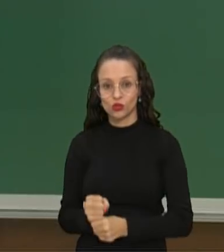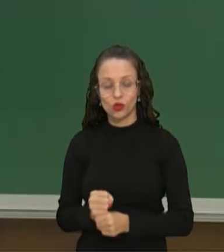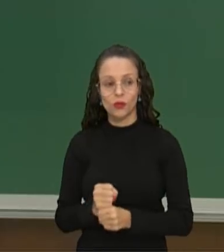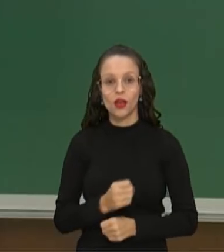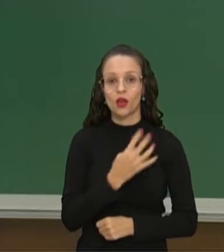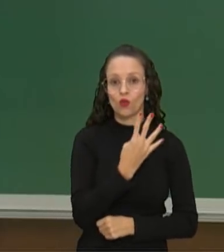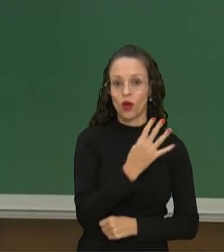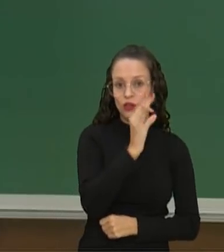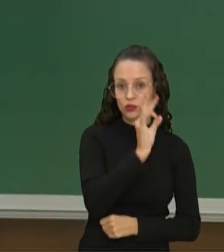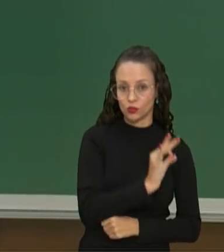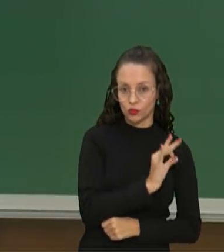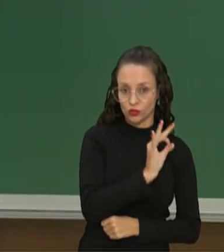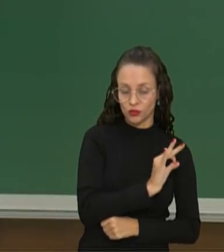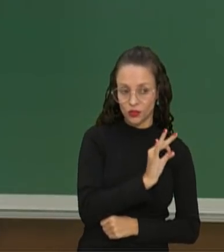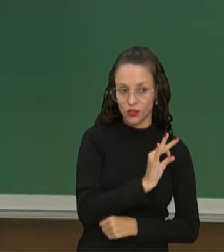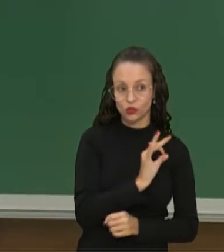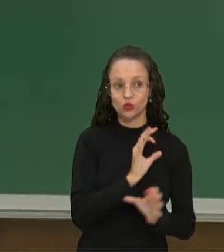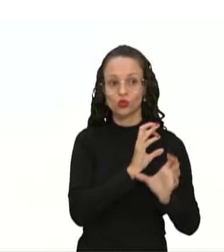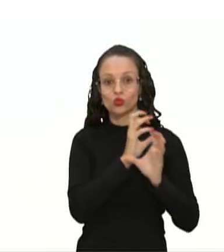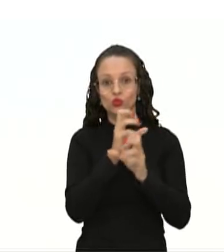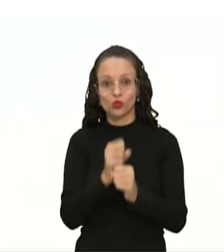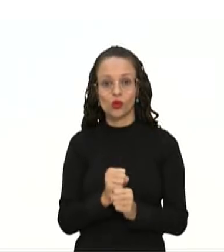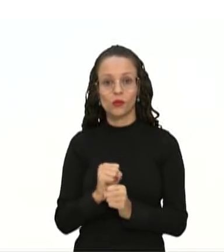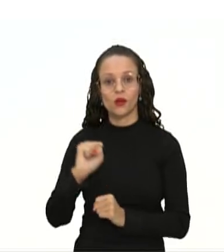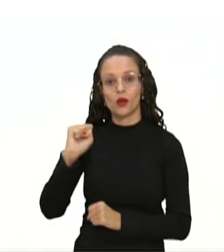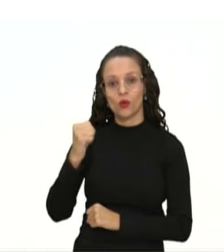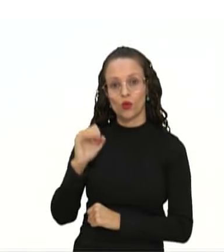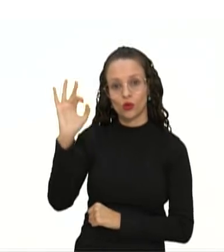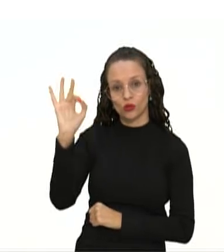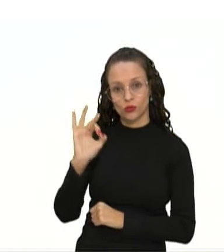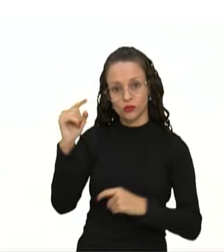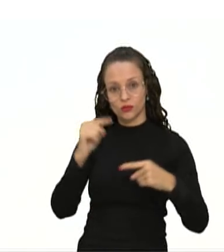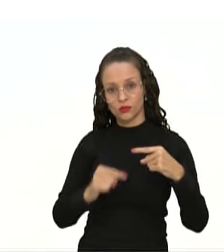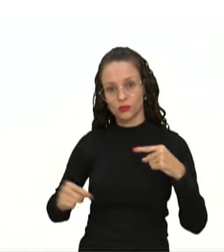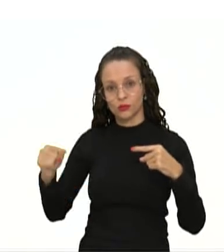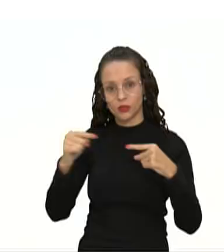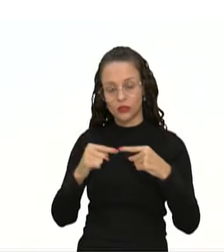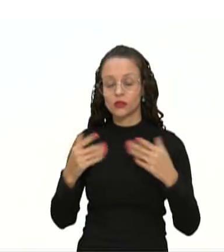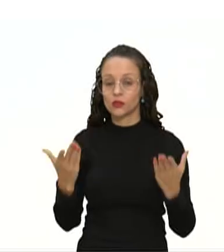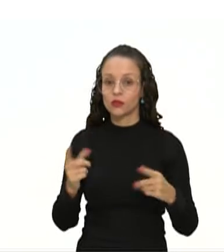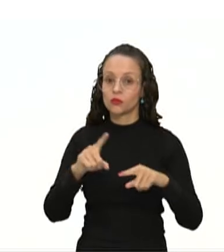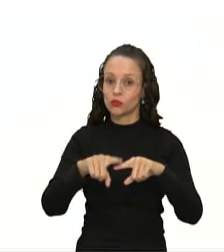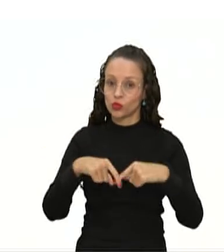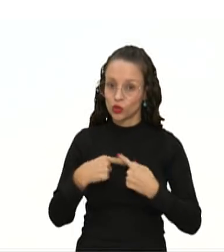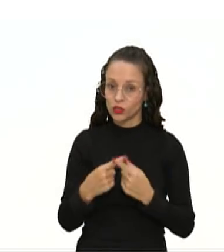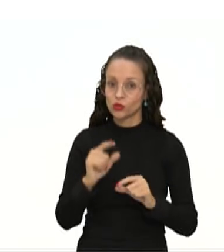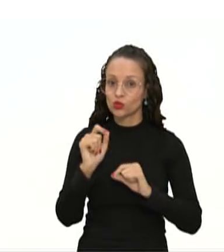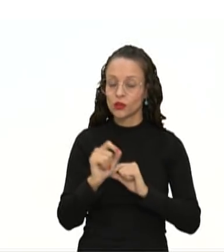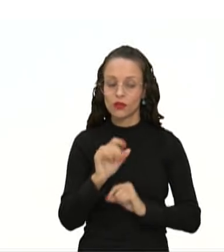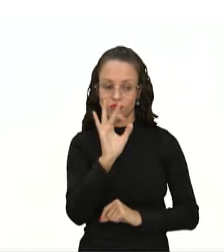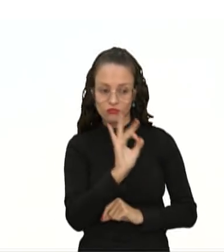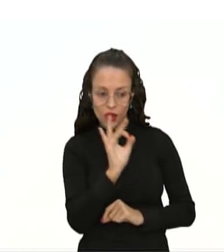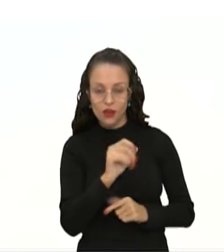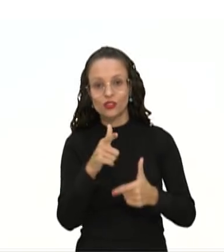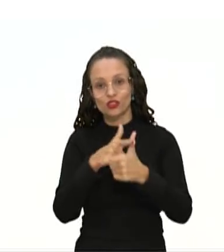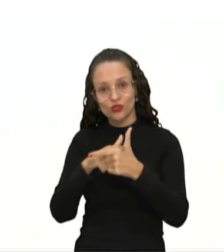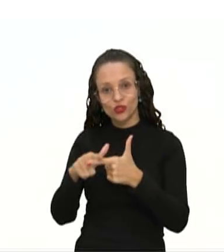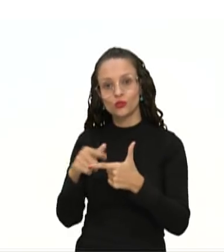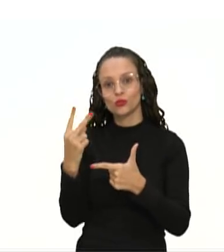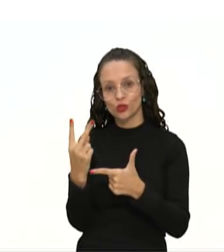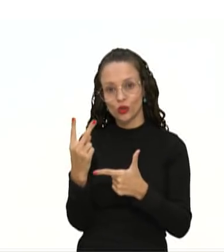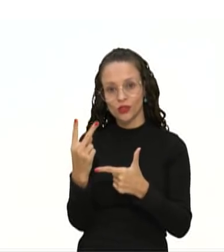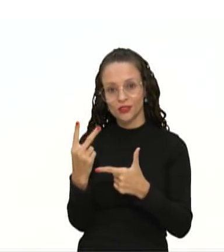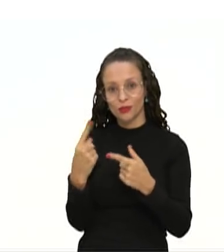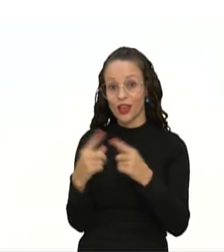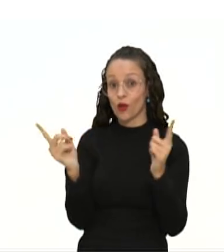tenho 4% de cada um, então eu tenho uma taxa de recombinação de 8%. Por isso que quando ele dá a taxa, a gente tem que dividir por 2, porque aqui ele deu